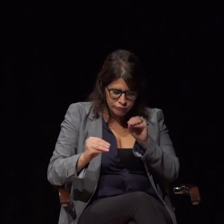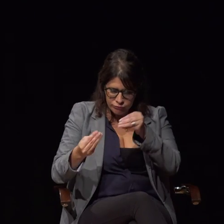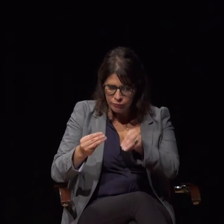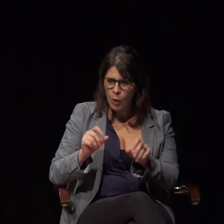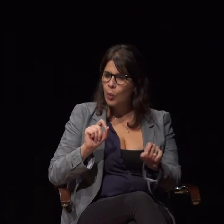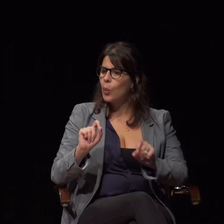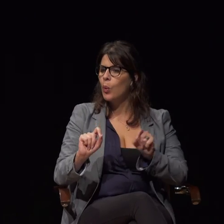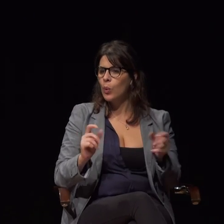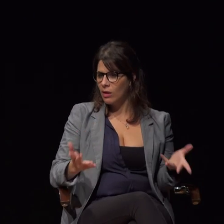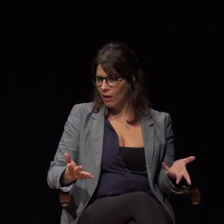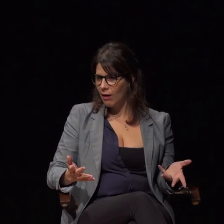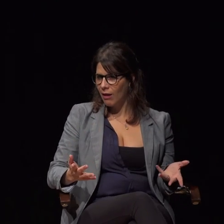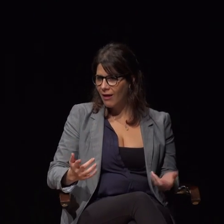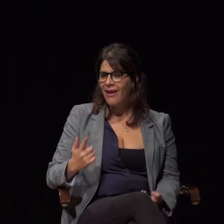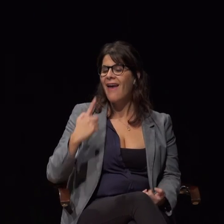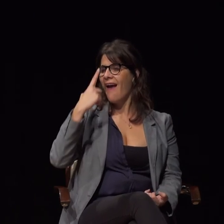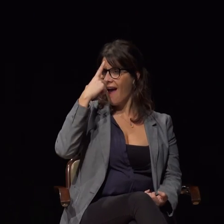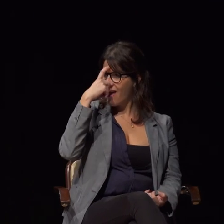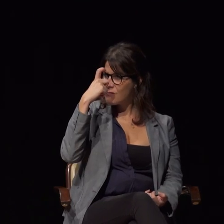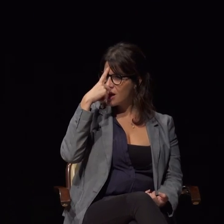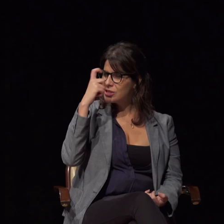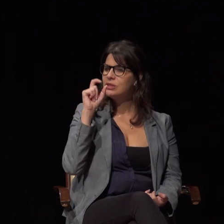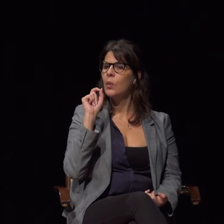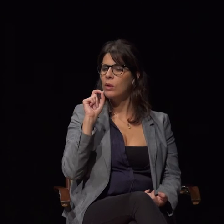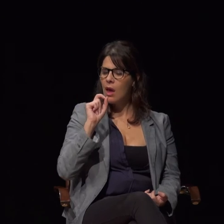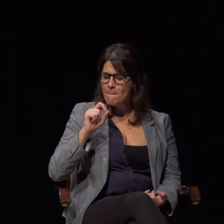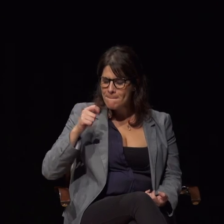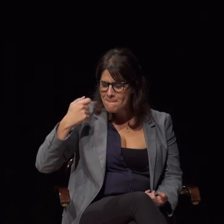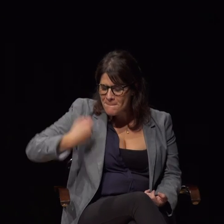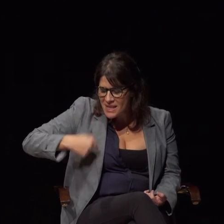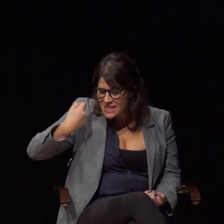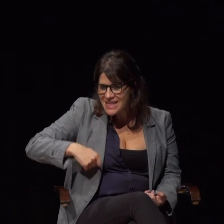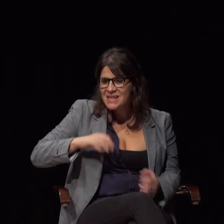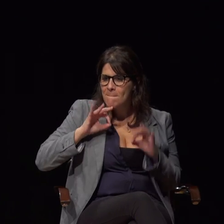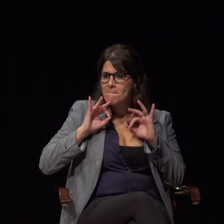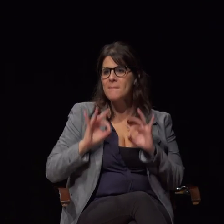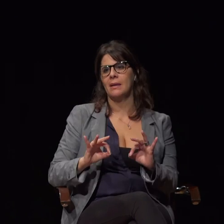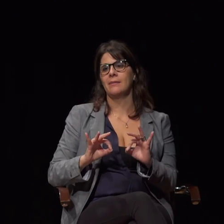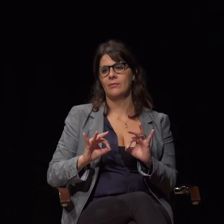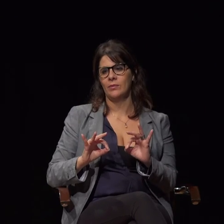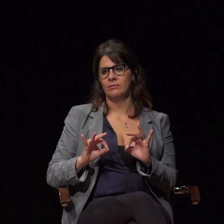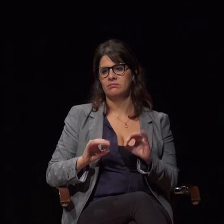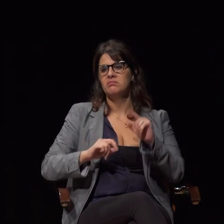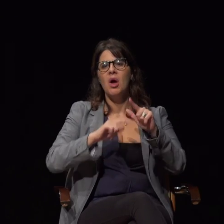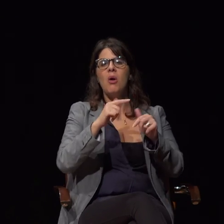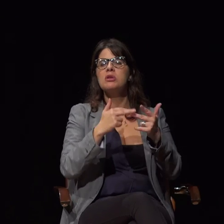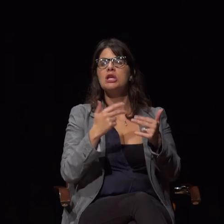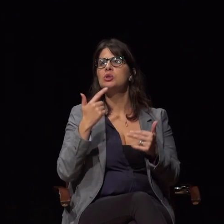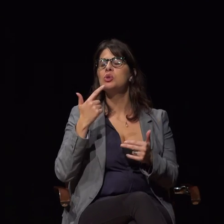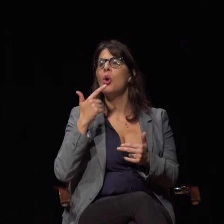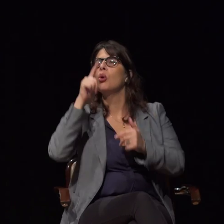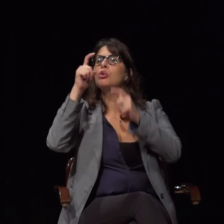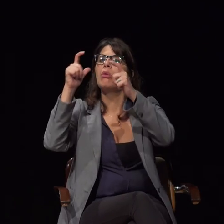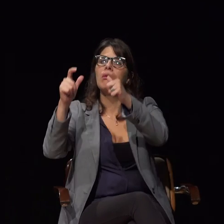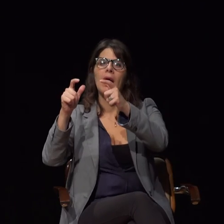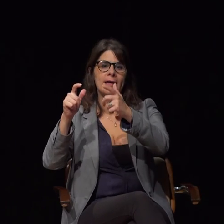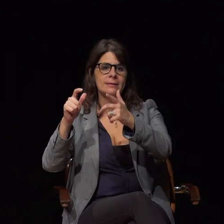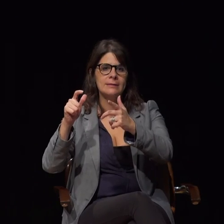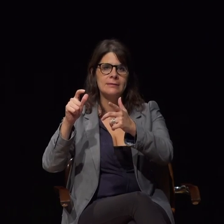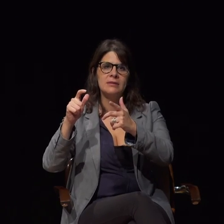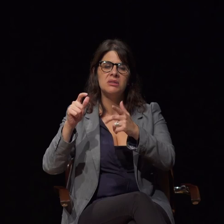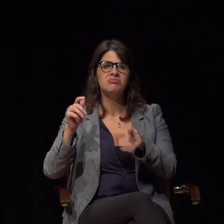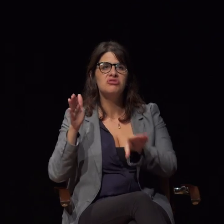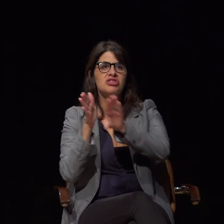objetos que são da nossa profunda necessidade objetos que às vezes quando a gente se encontra no exterior se mostram não tão